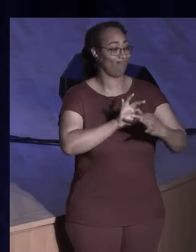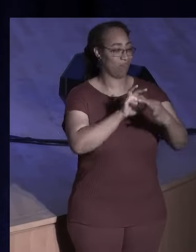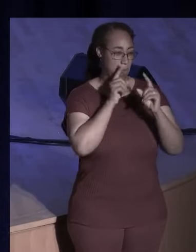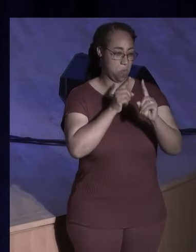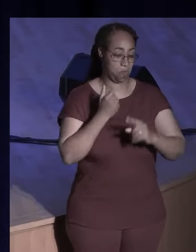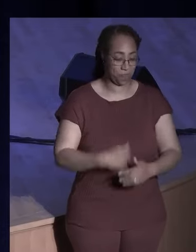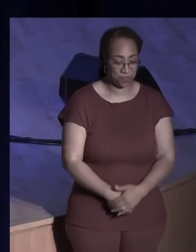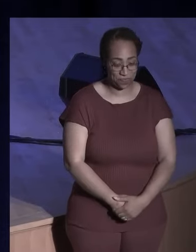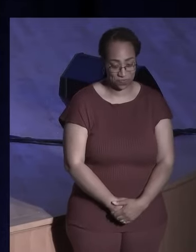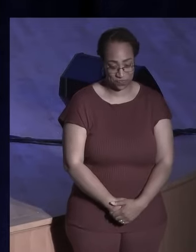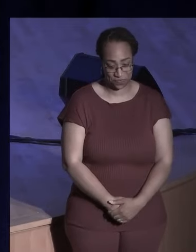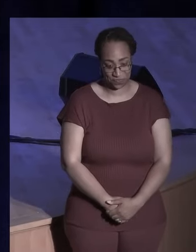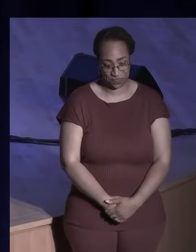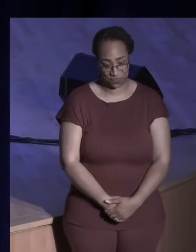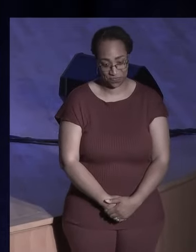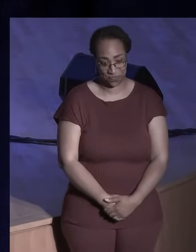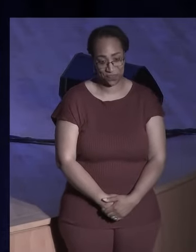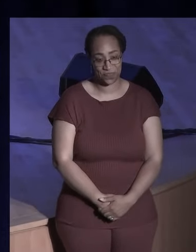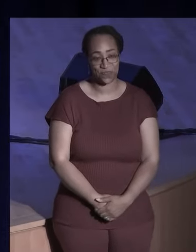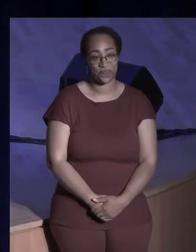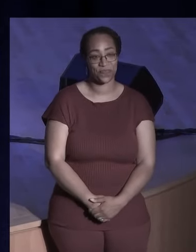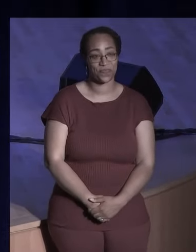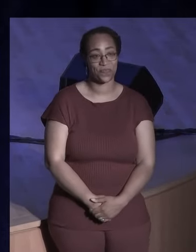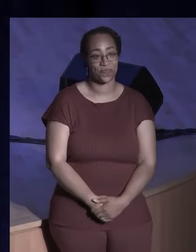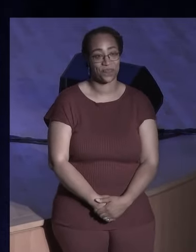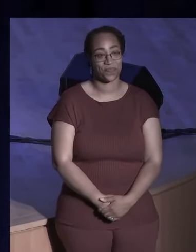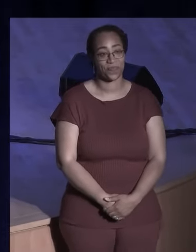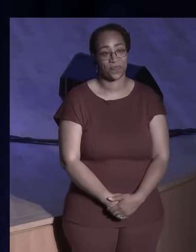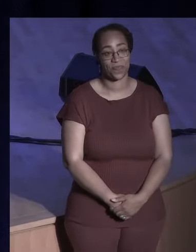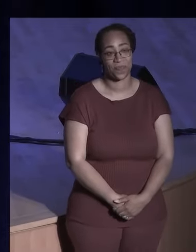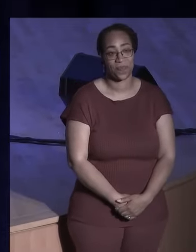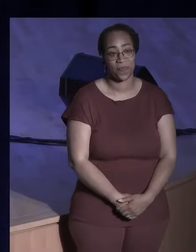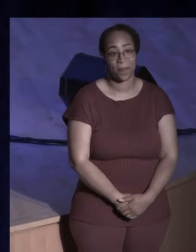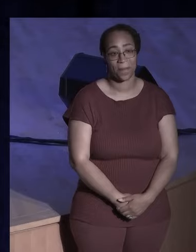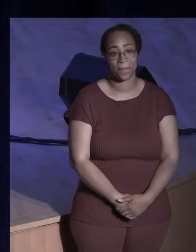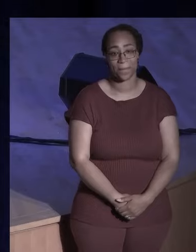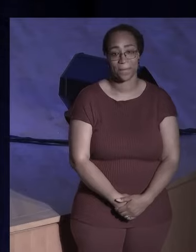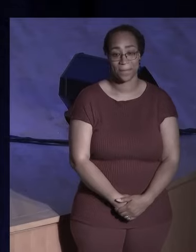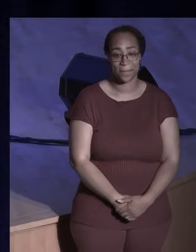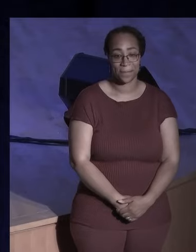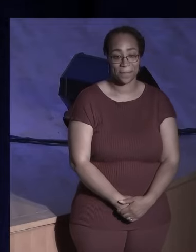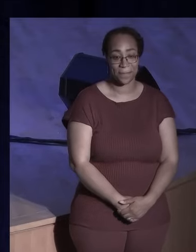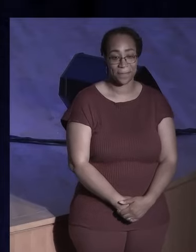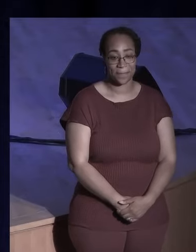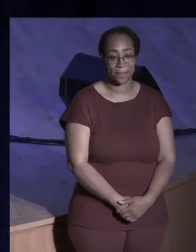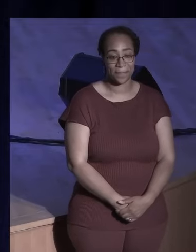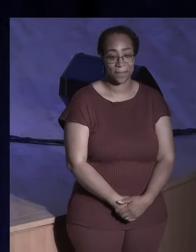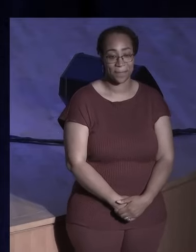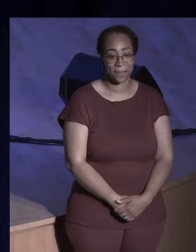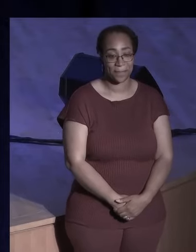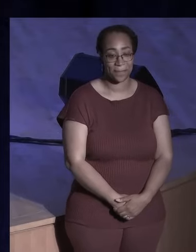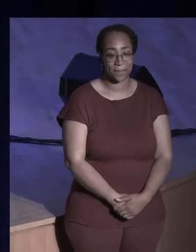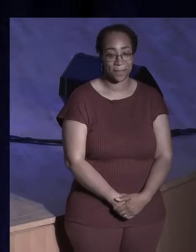E ho mai, e ho mai, e